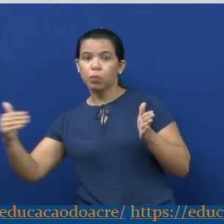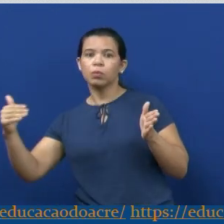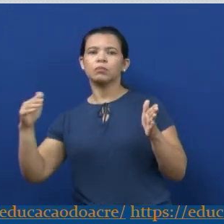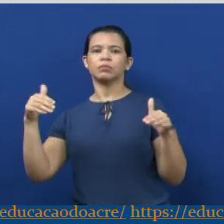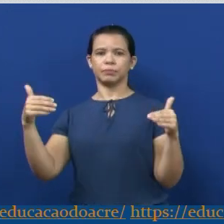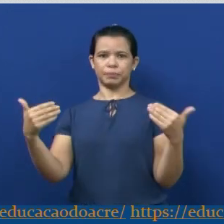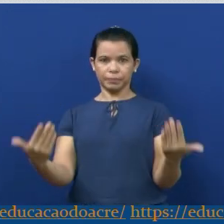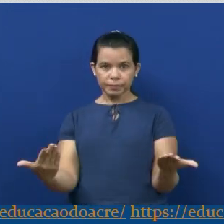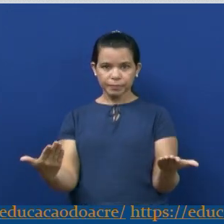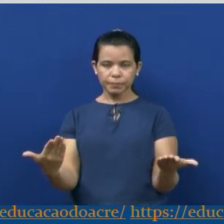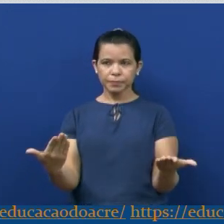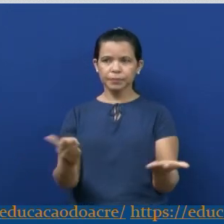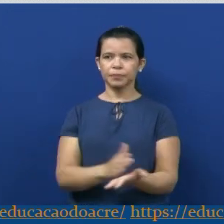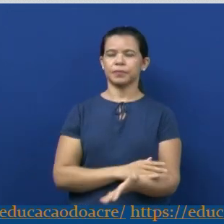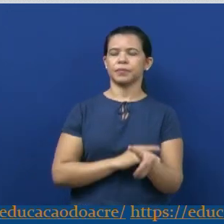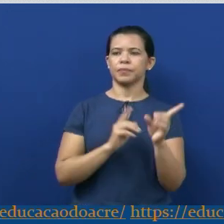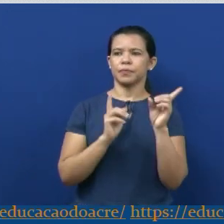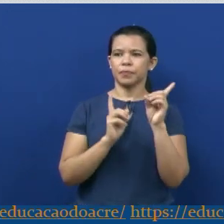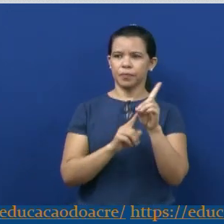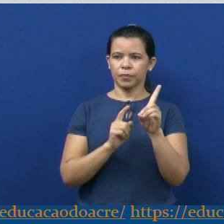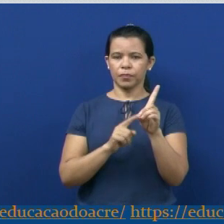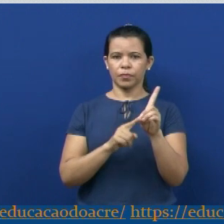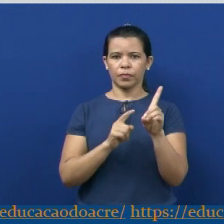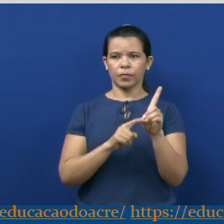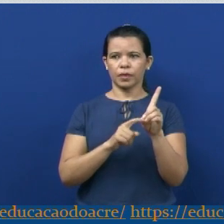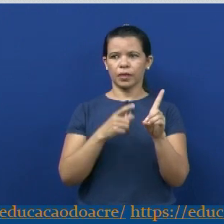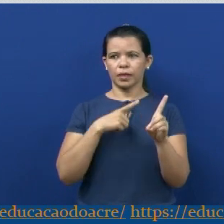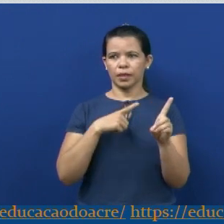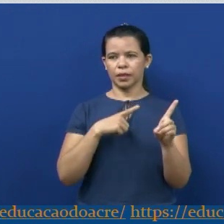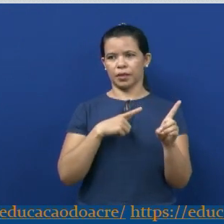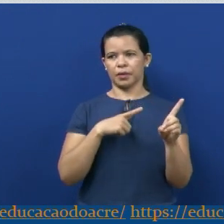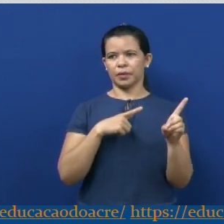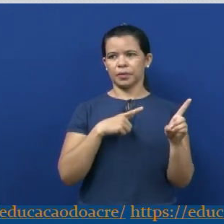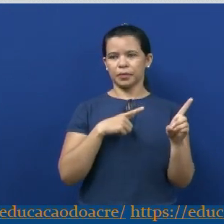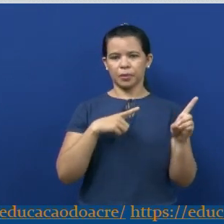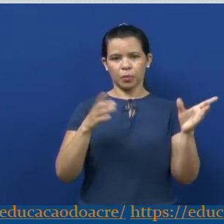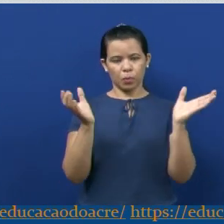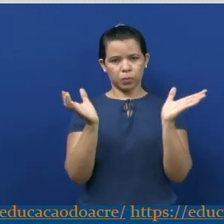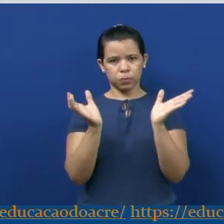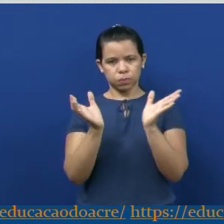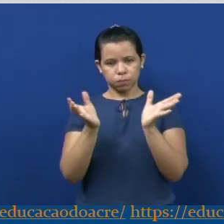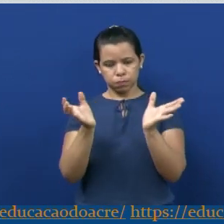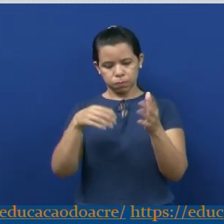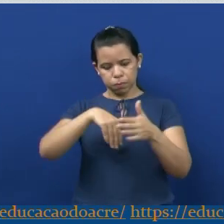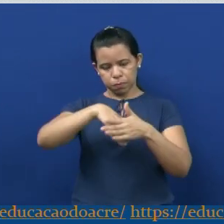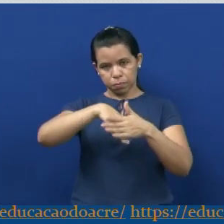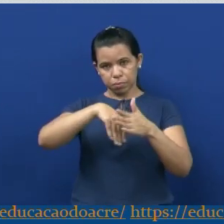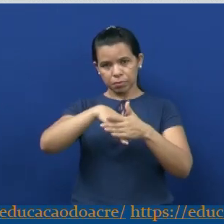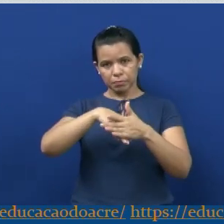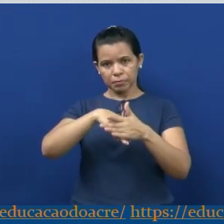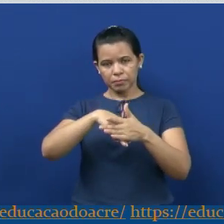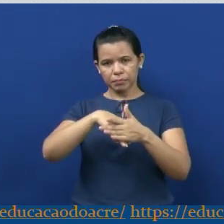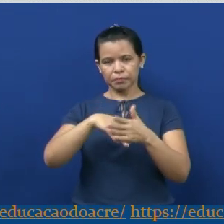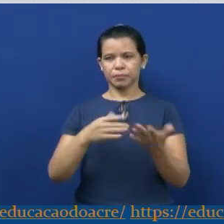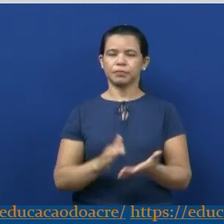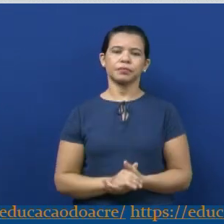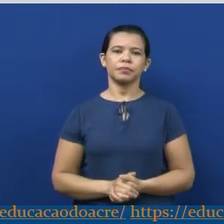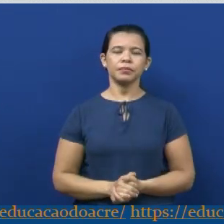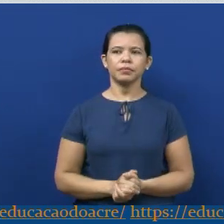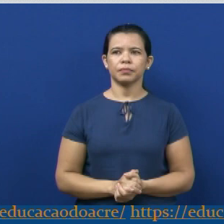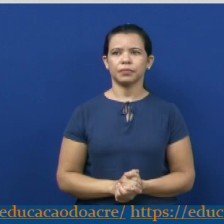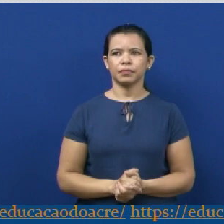temos uma partida, um jogo de futebol. E aí, galerinha, pensaram? Vamos às